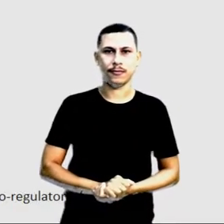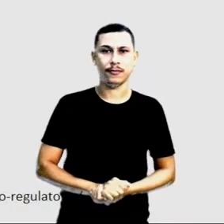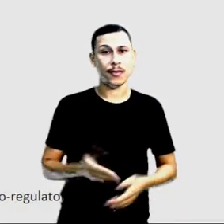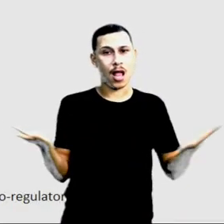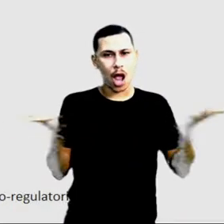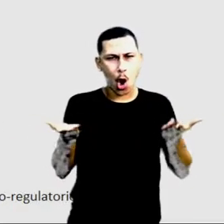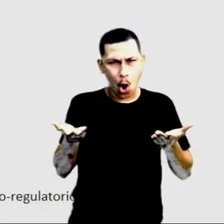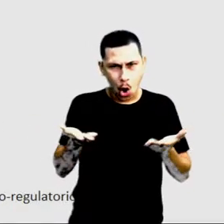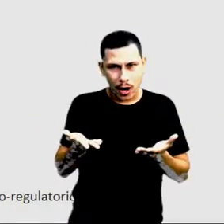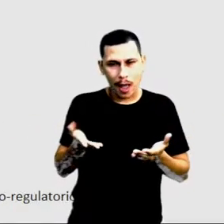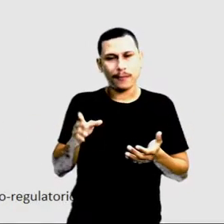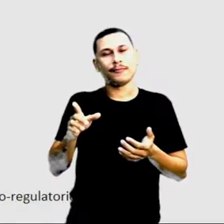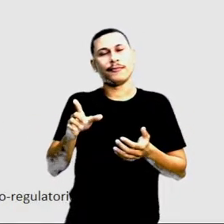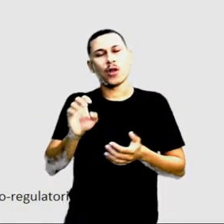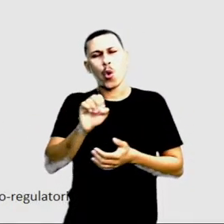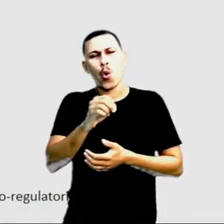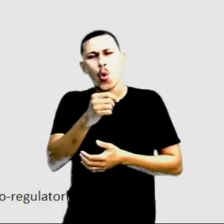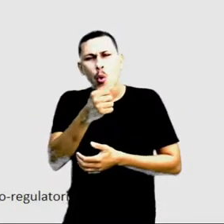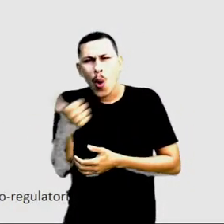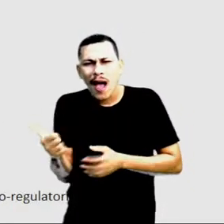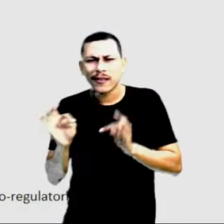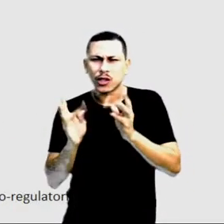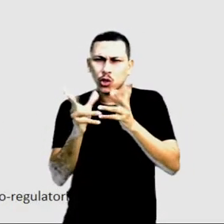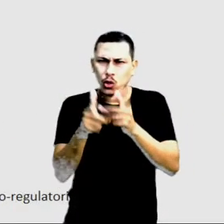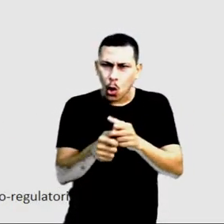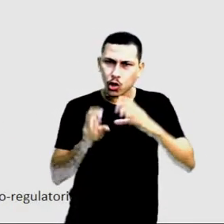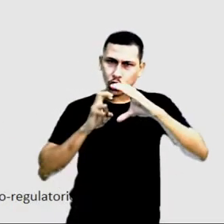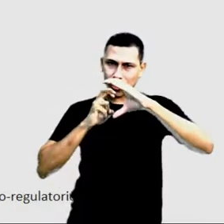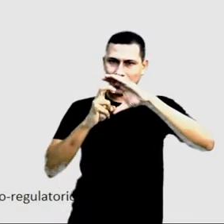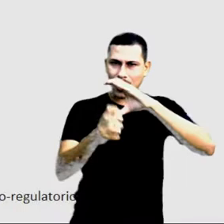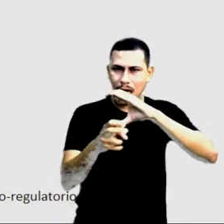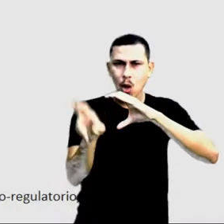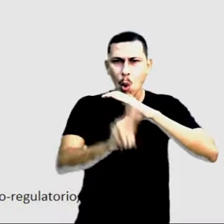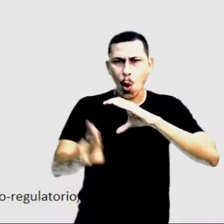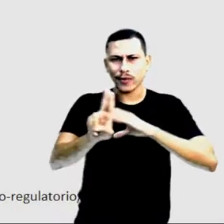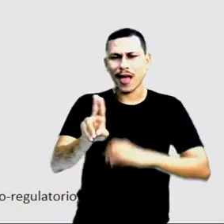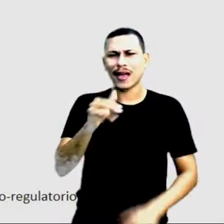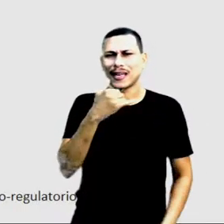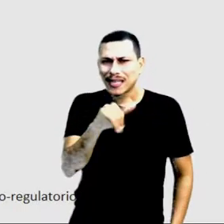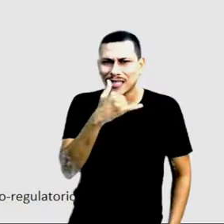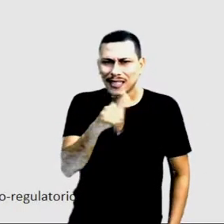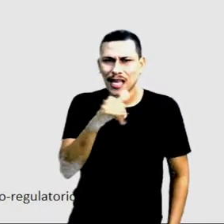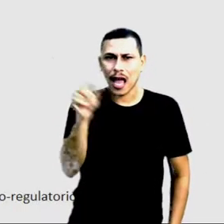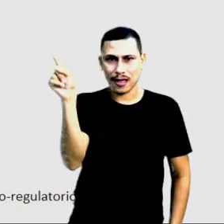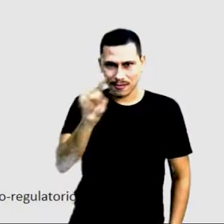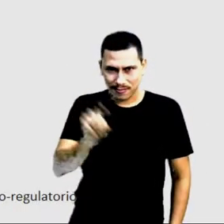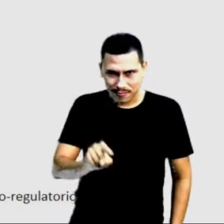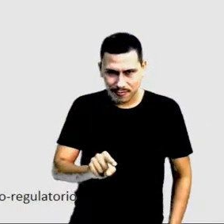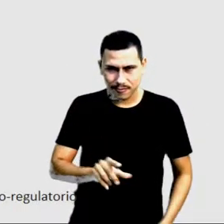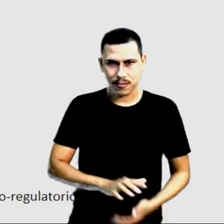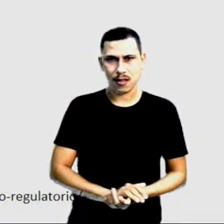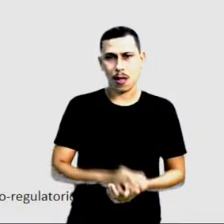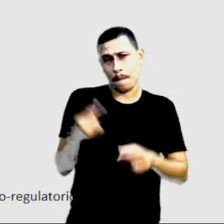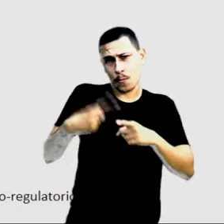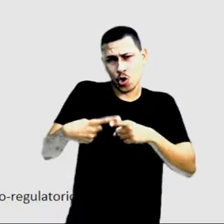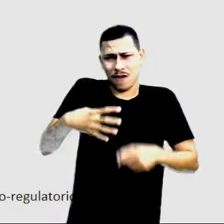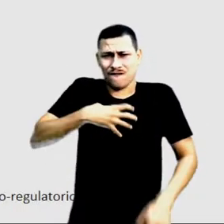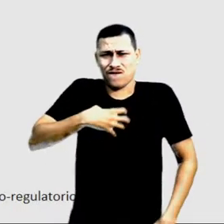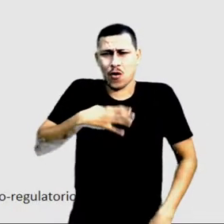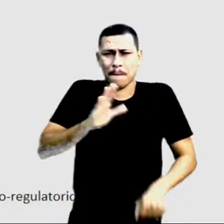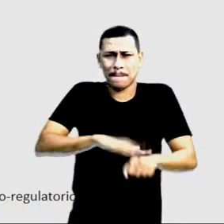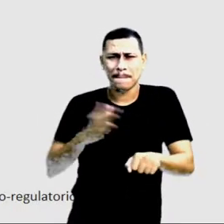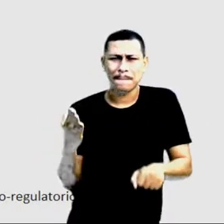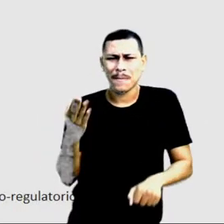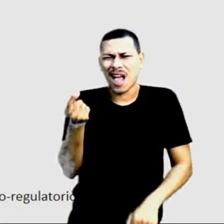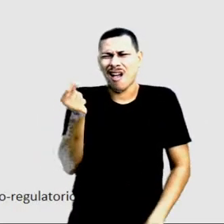Atualmente, a maioria dos trens são movimentados, né, são utilizando energia elétrica. pois é o modo mais barato